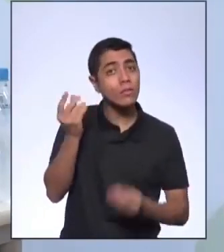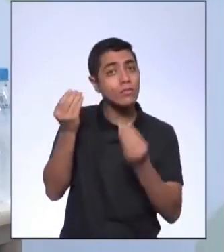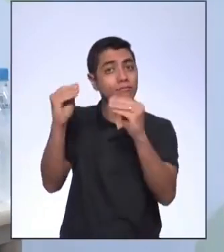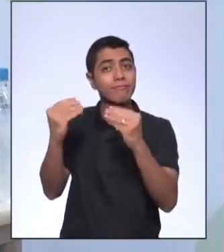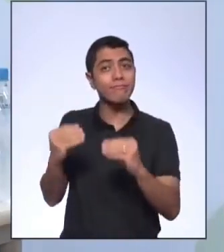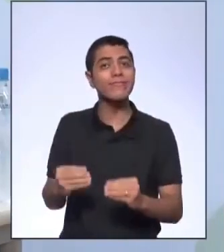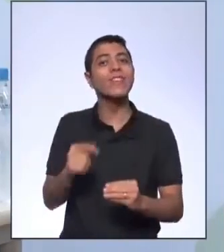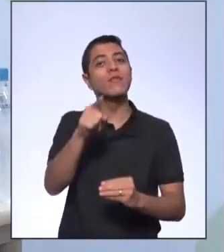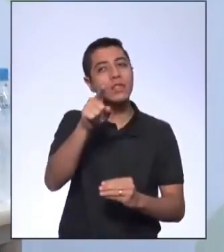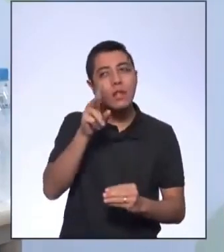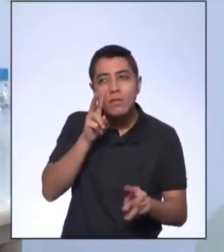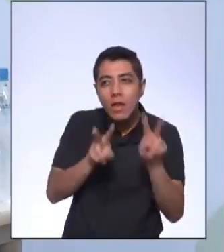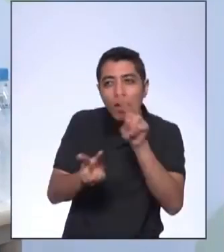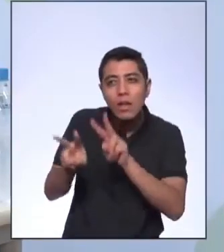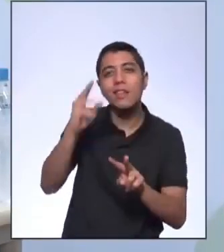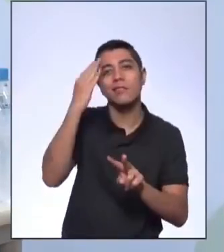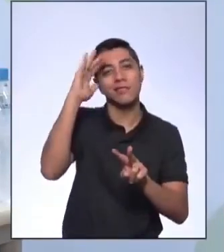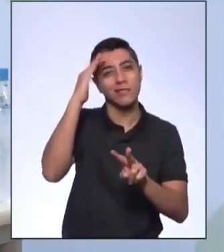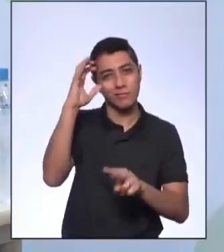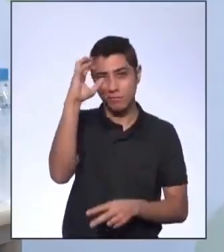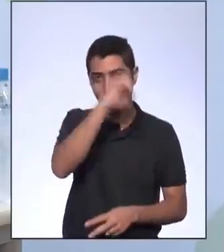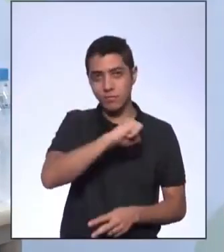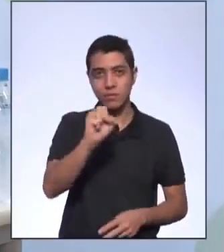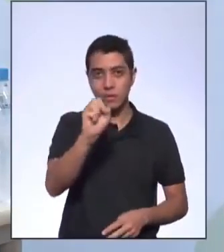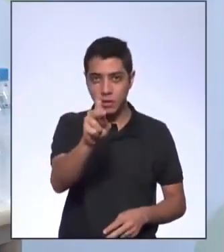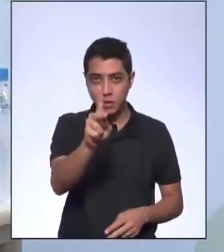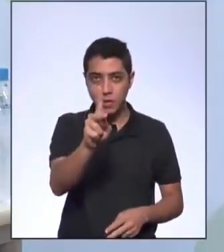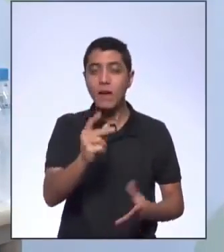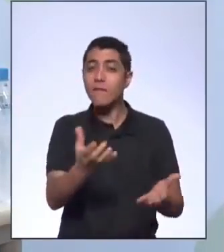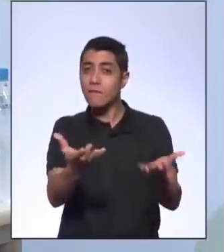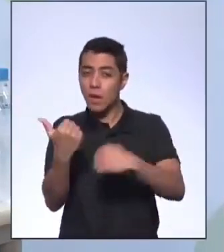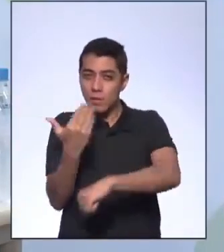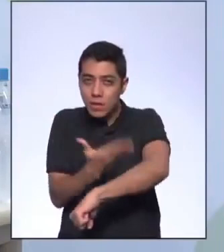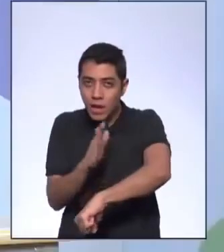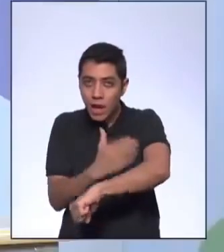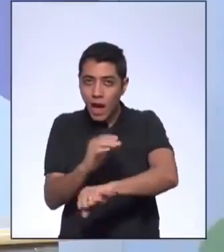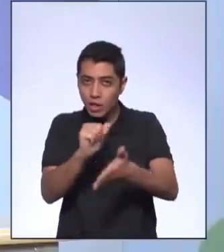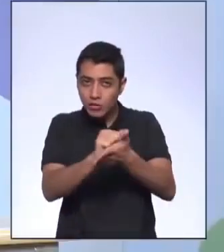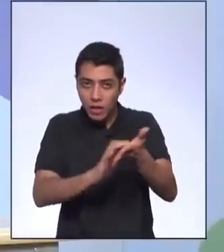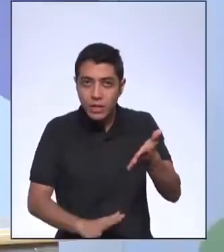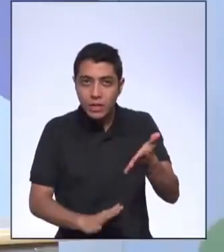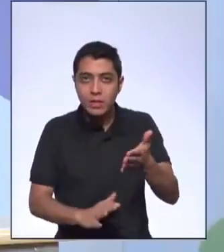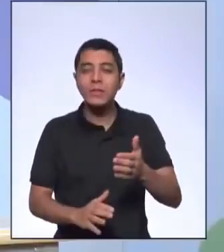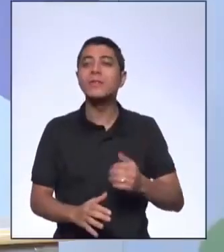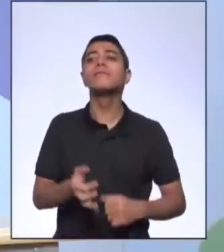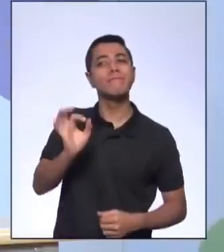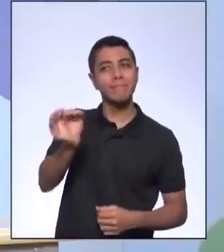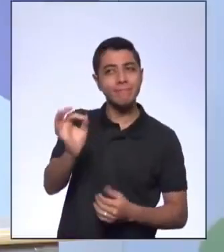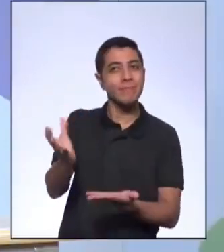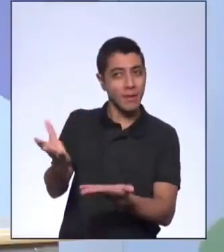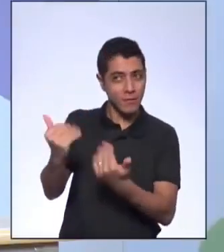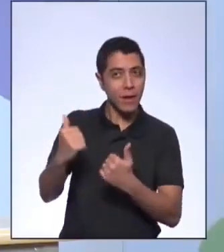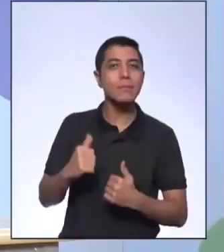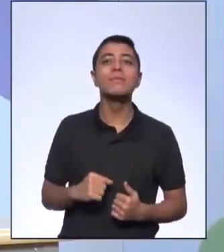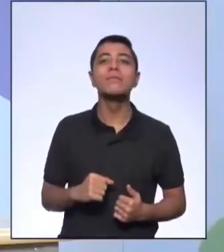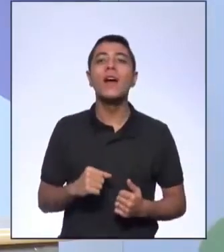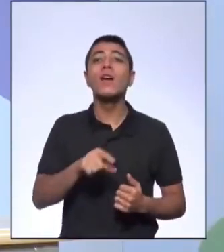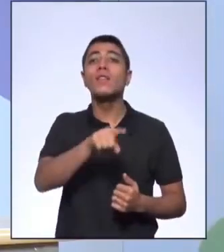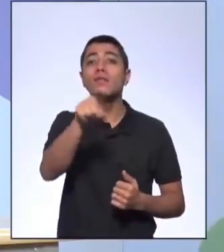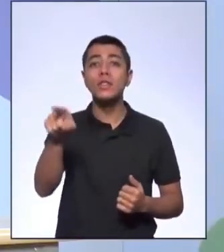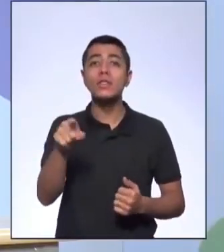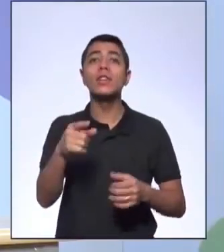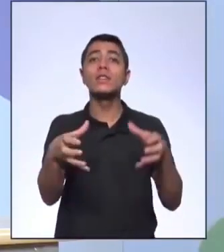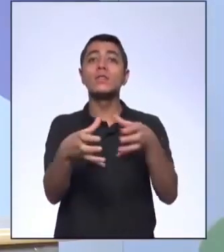Iraque Urbana Que impor e vamos dar uma treinadinha aí fazer uma atividade professora vamos lá chegou a hora de saber se vocês